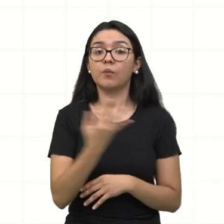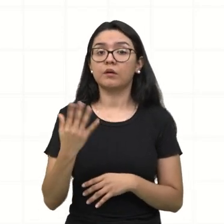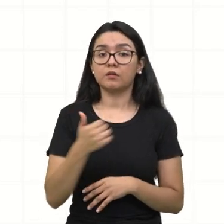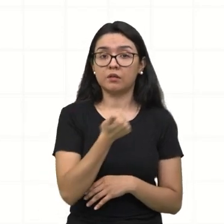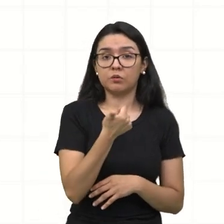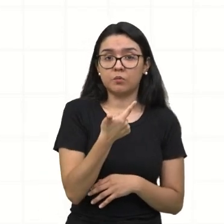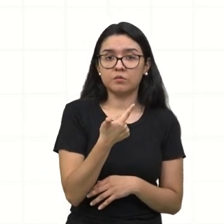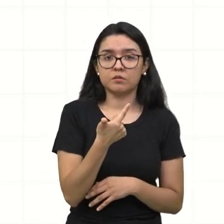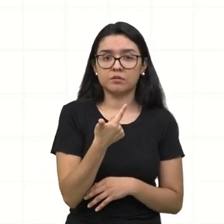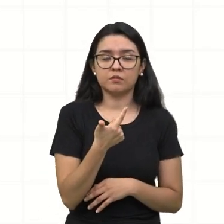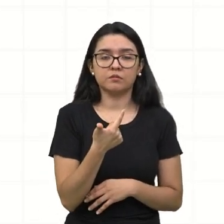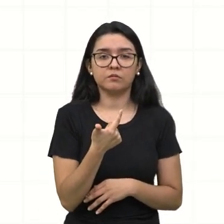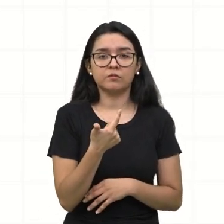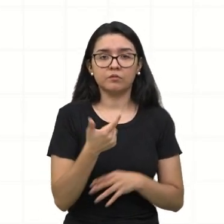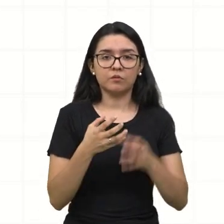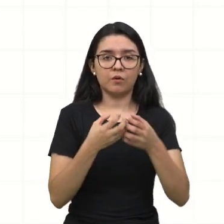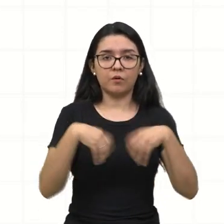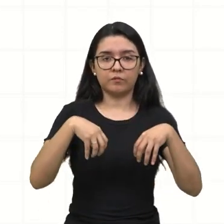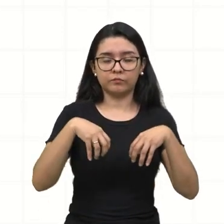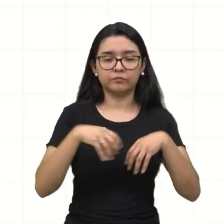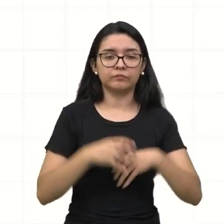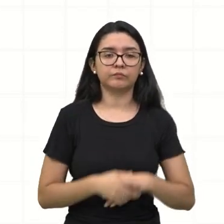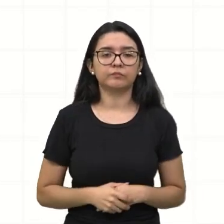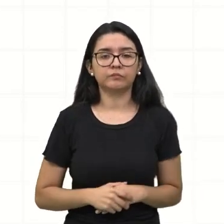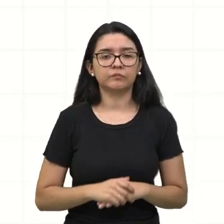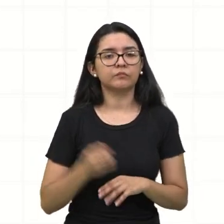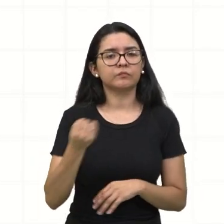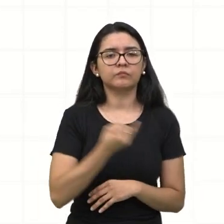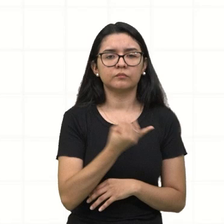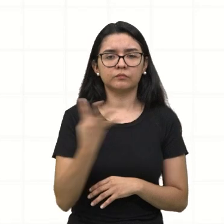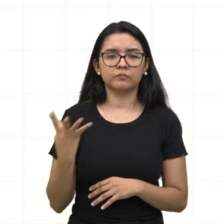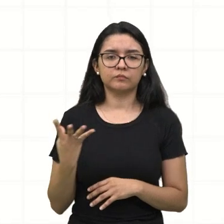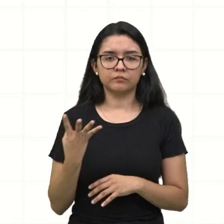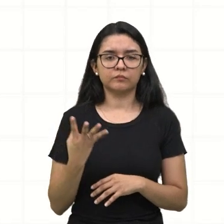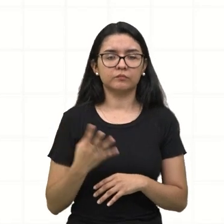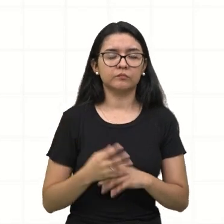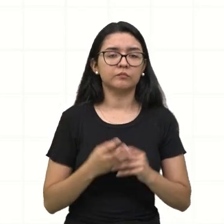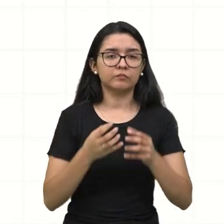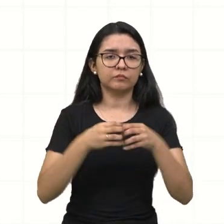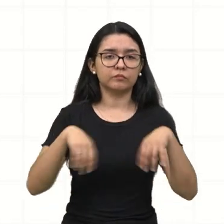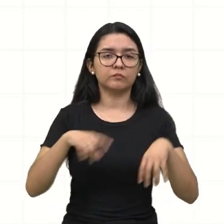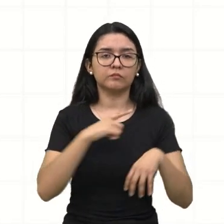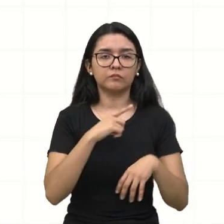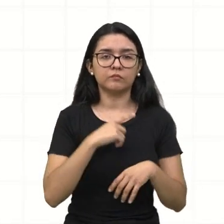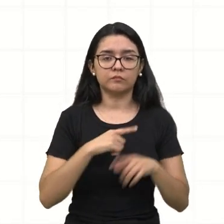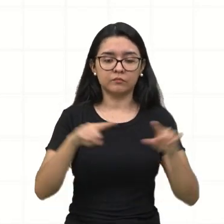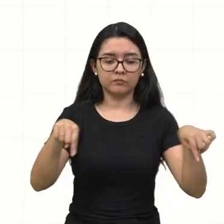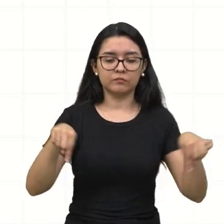E pergunta-se quantos ovos há em 5 caixas.